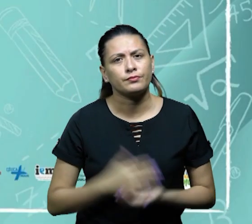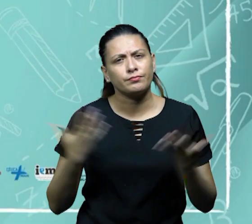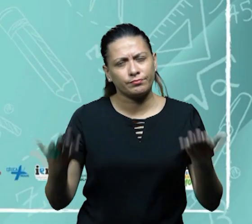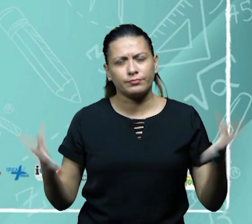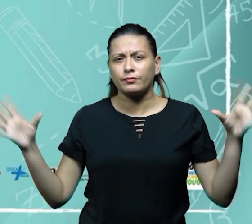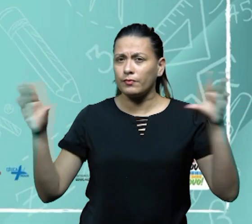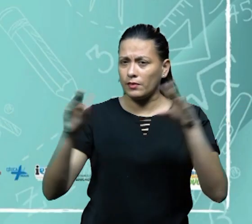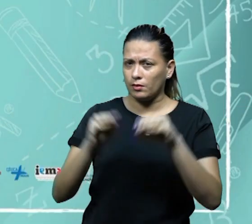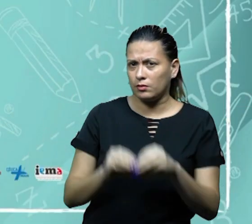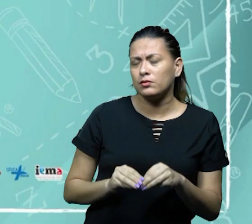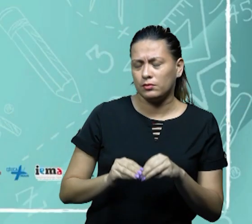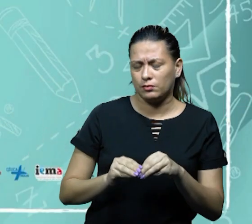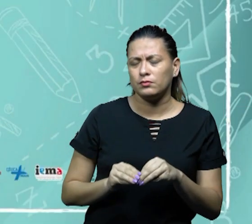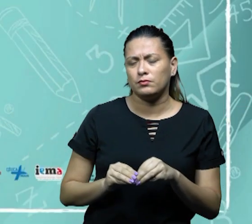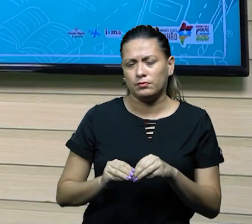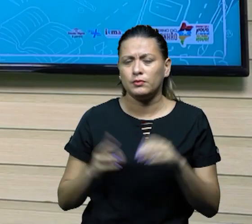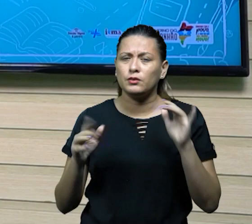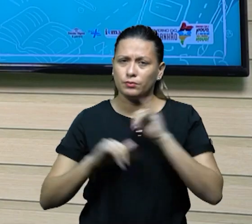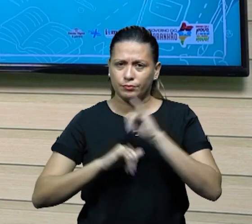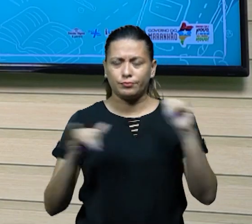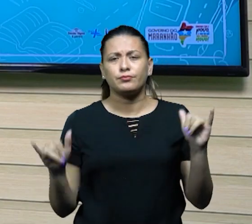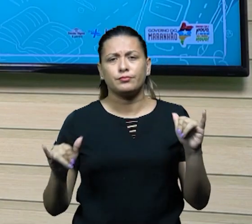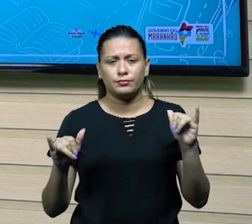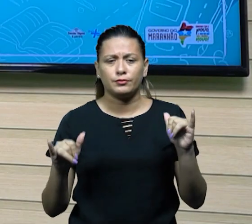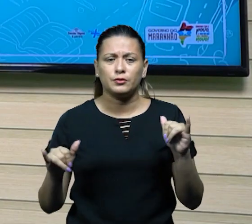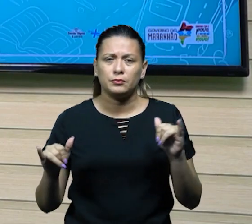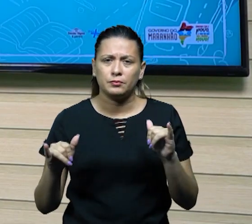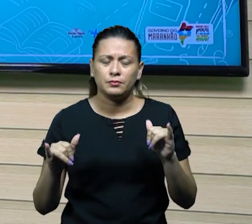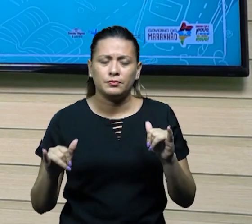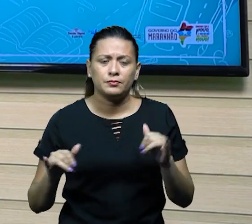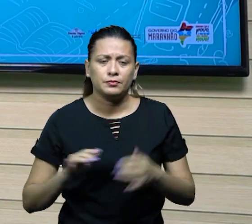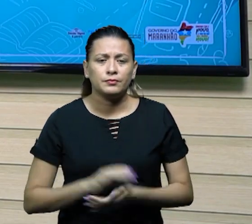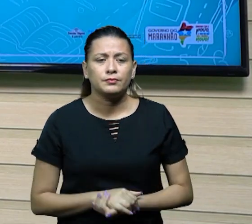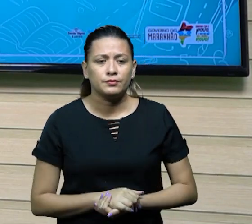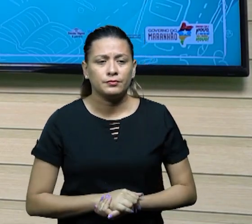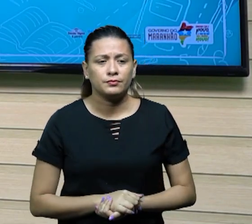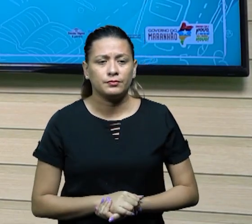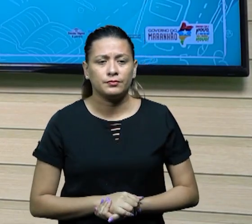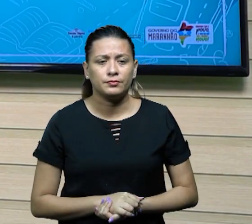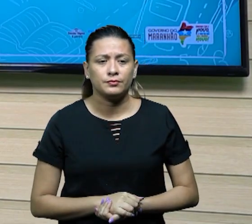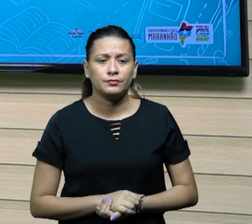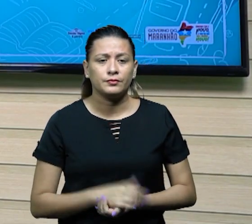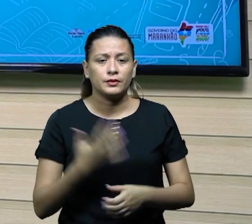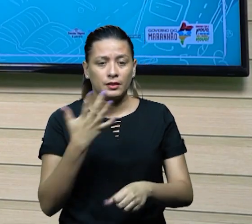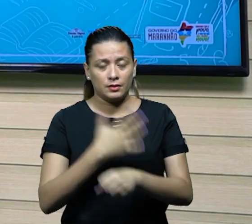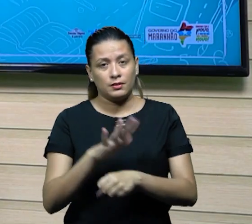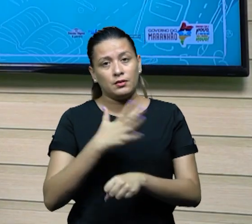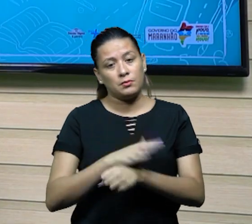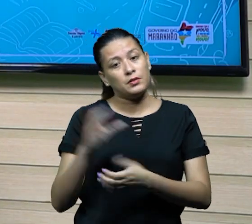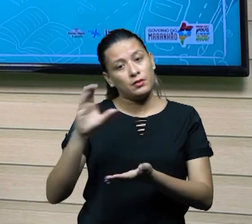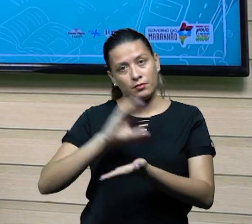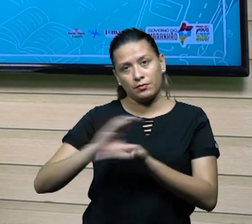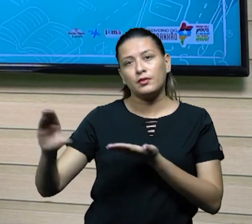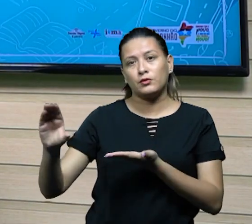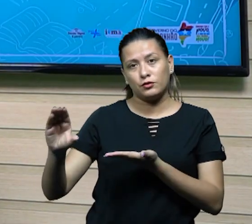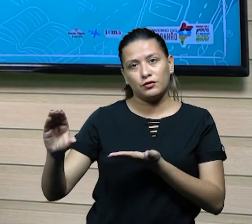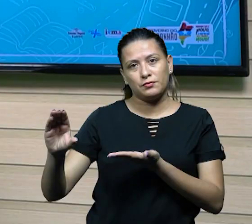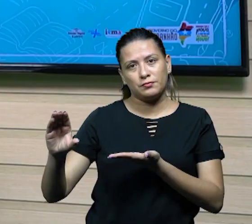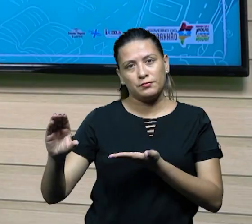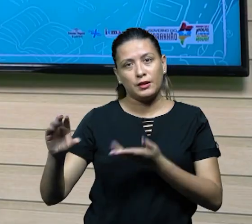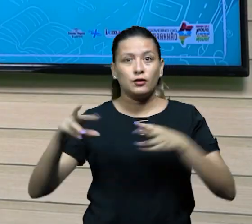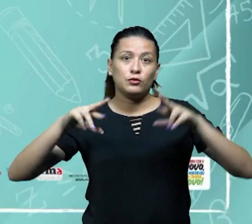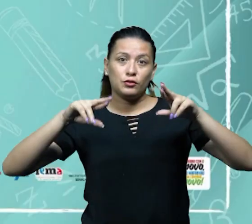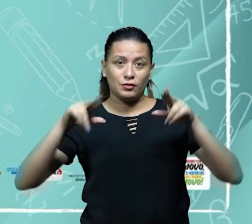de treinar e desenvolver, né? Vou fazer uma síntese, né, que praticamente eu já falei de tudo, mas vou fazer